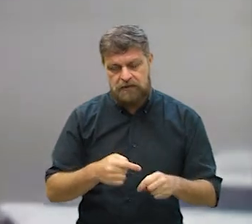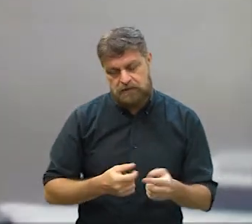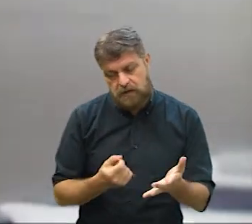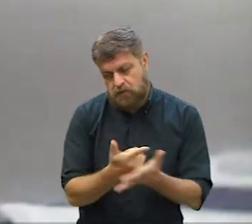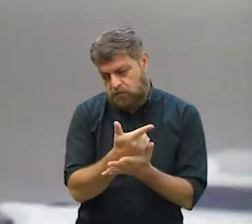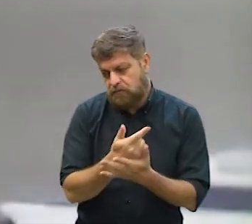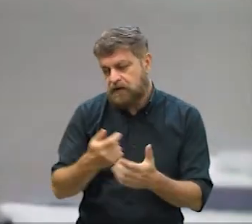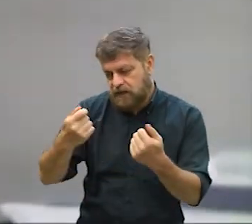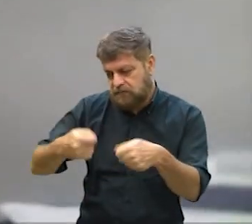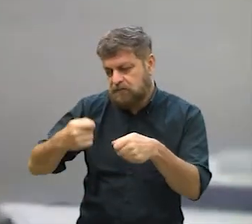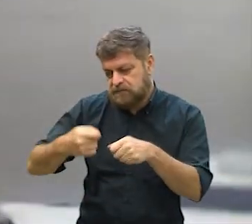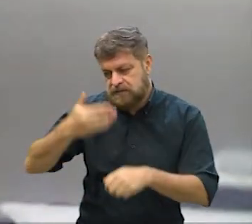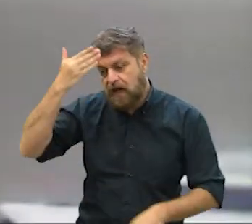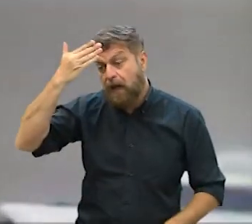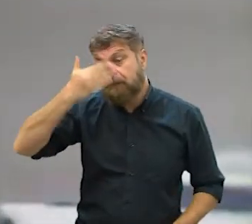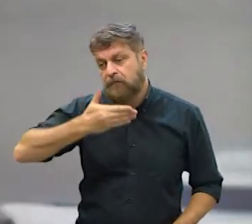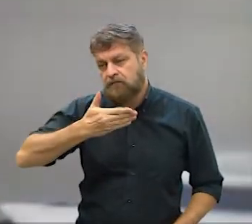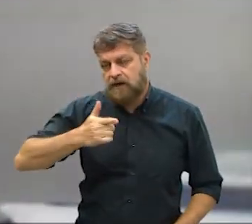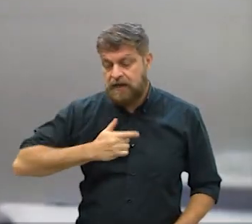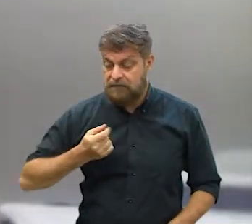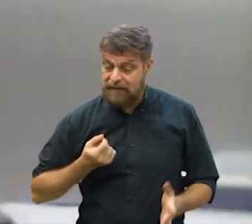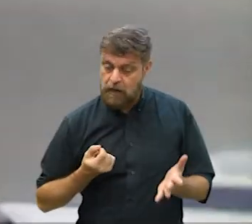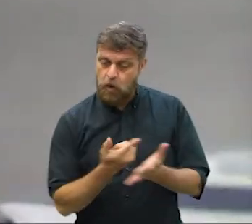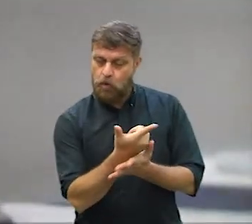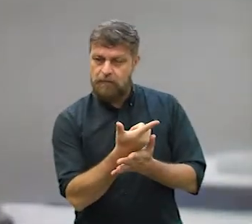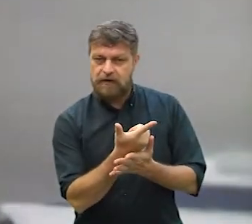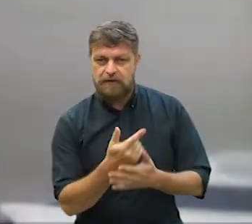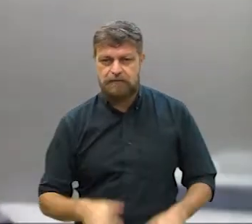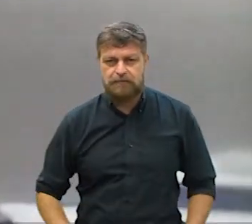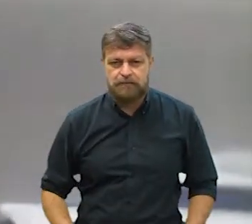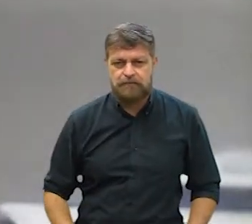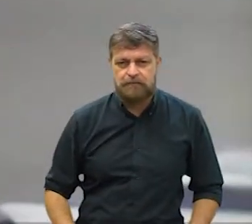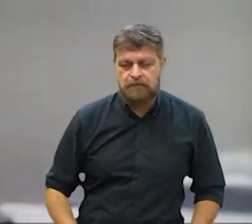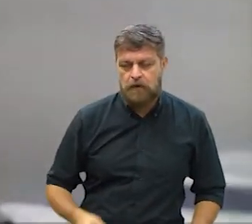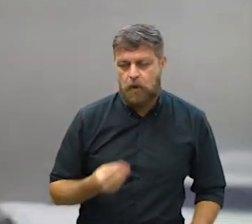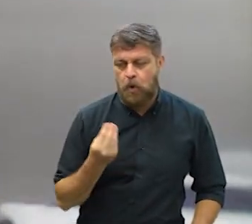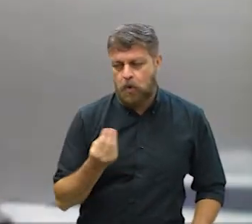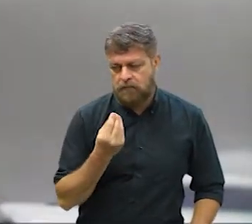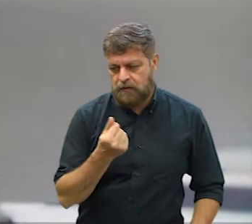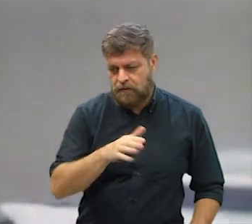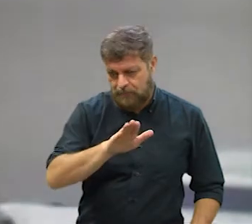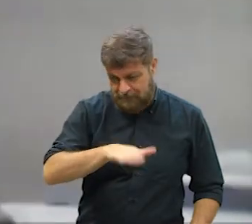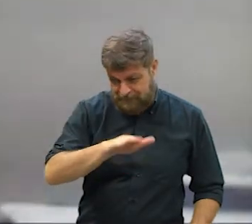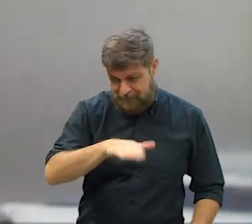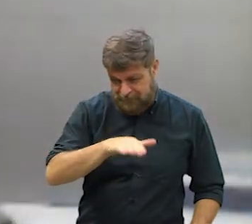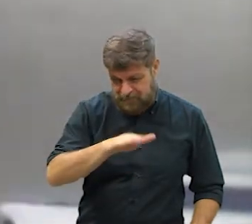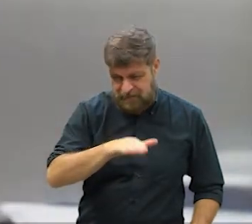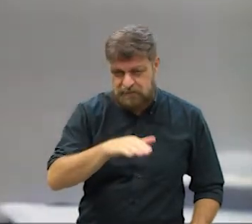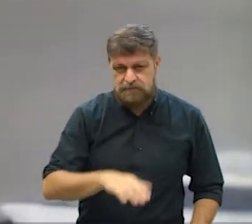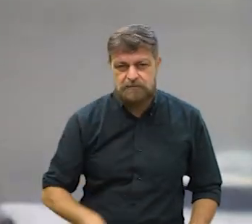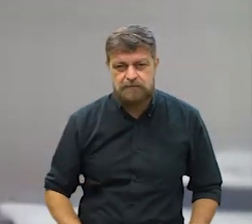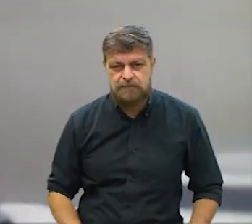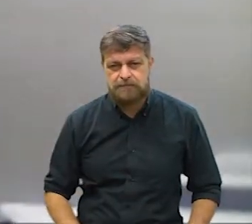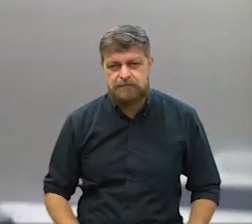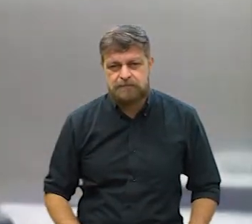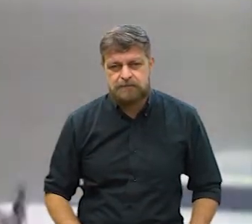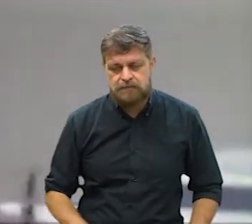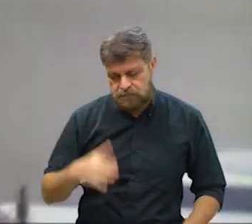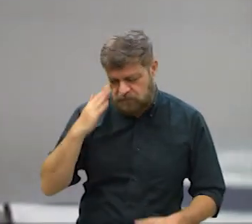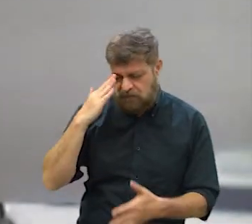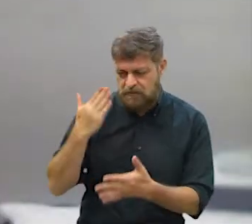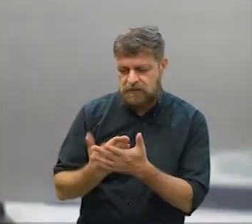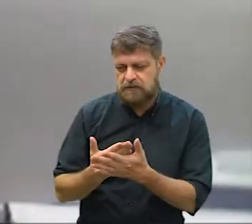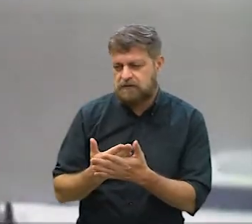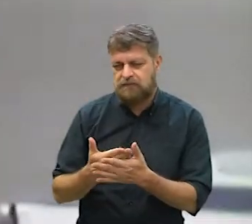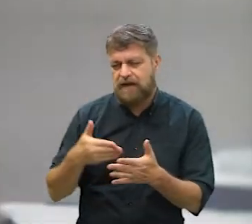né? Porque ele vai adquirir o terreno. Né? Como será preço muito acessível aí, isso não